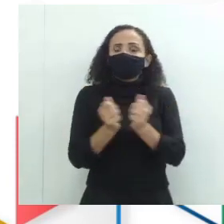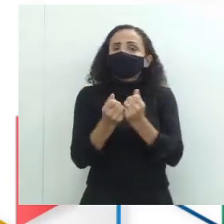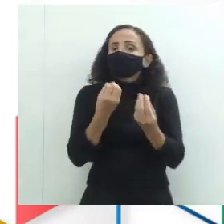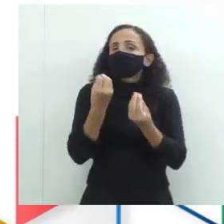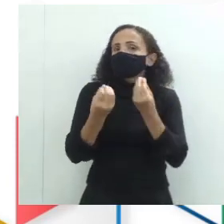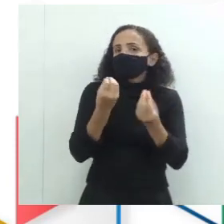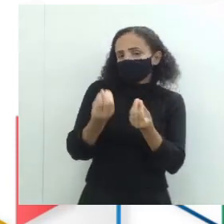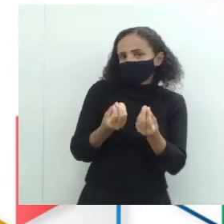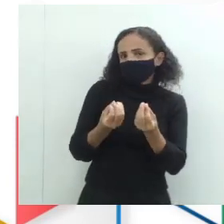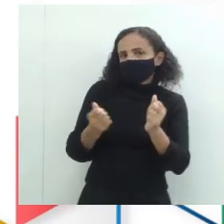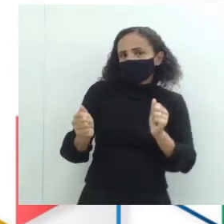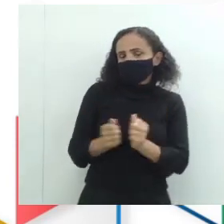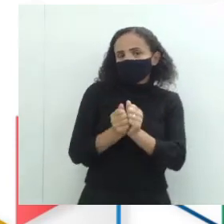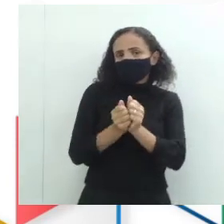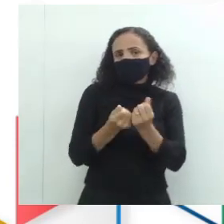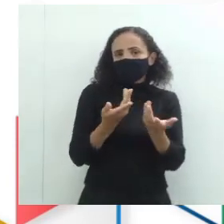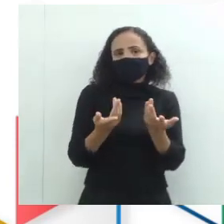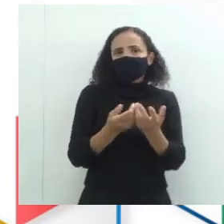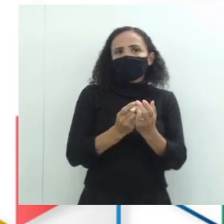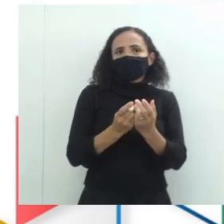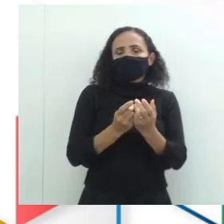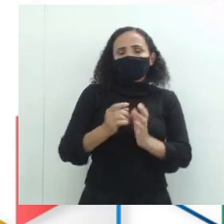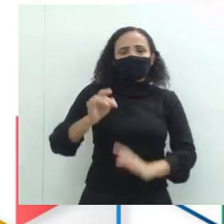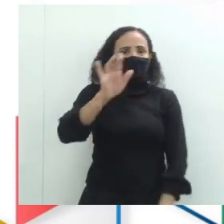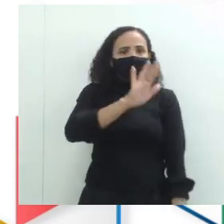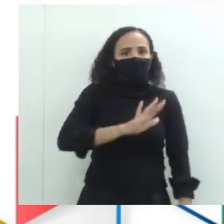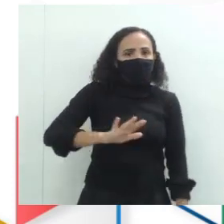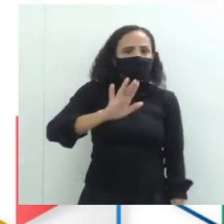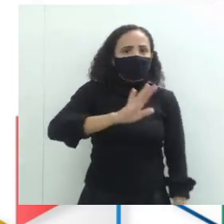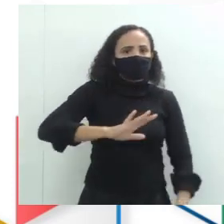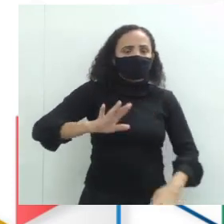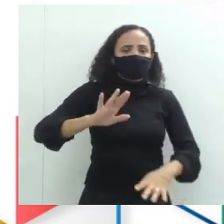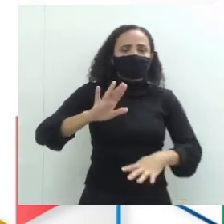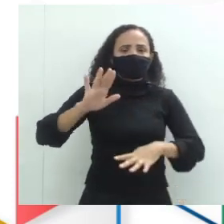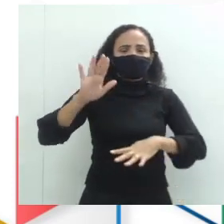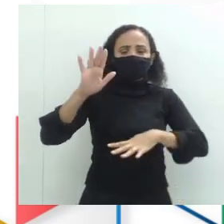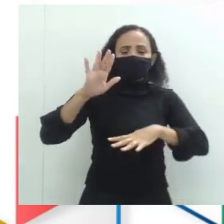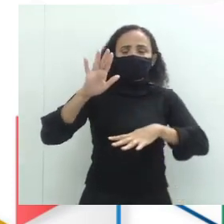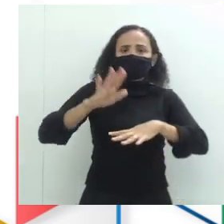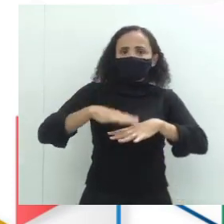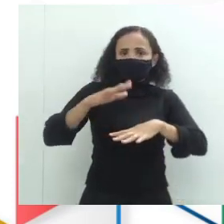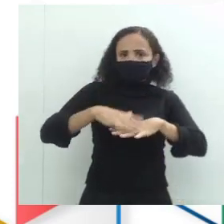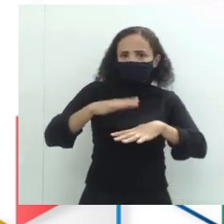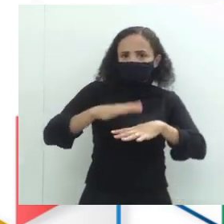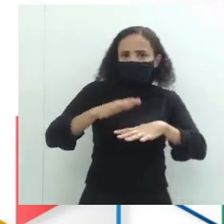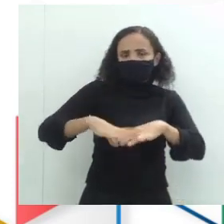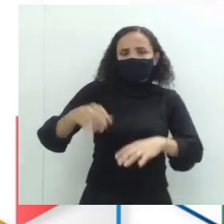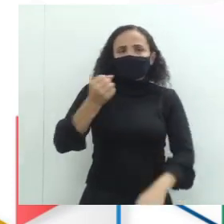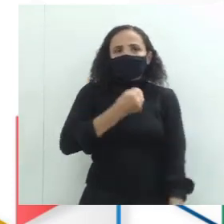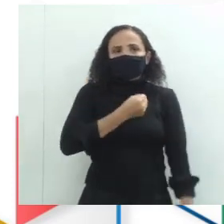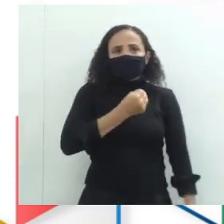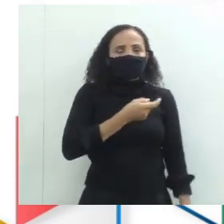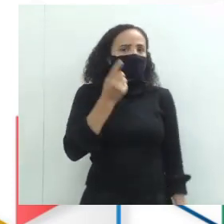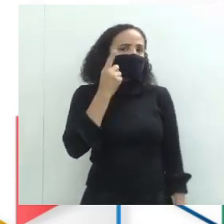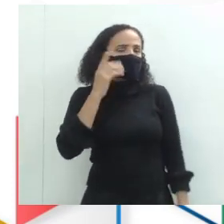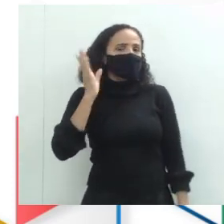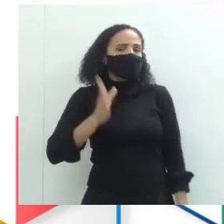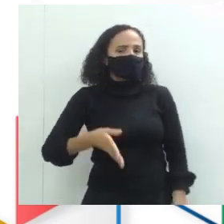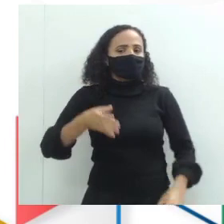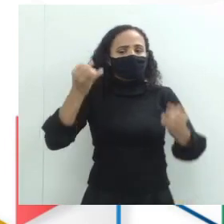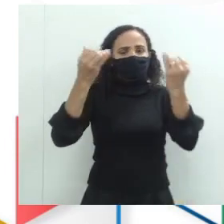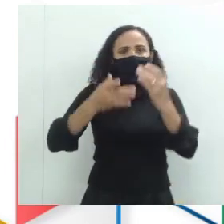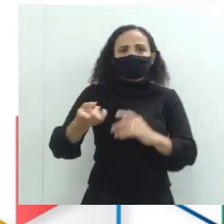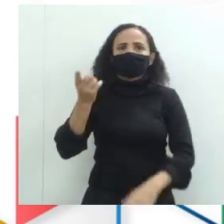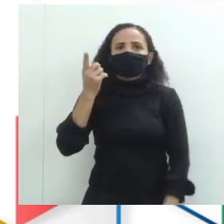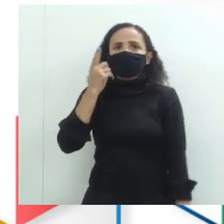não equivalentes no universo, no conjunto do universo dos números racionais desse Q aí, tá? Se